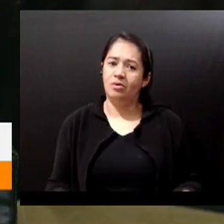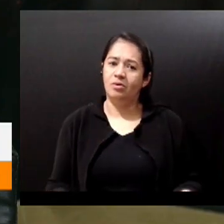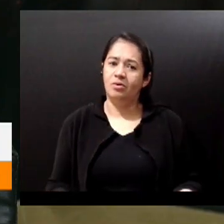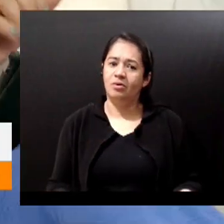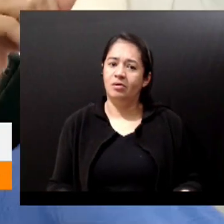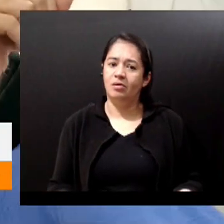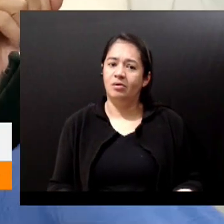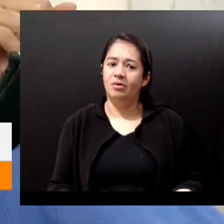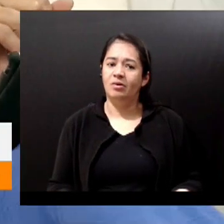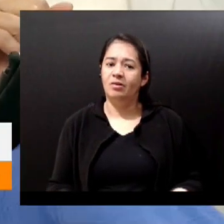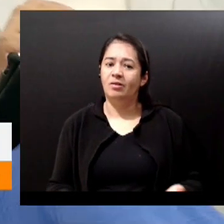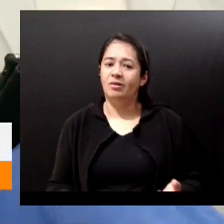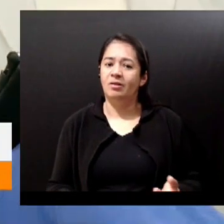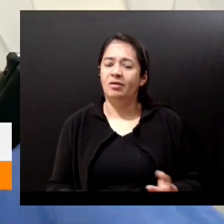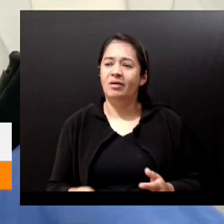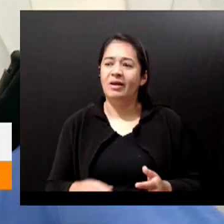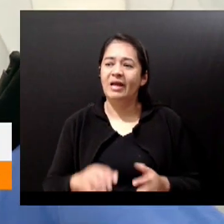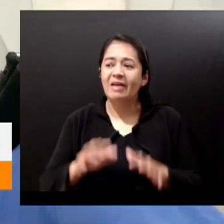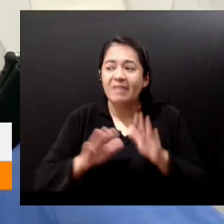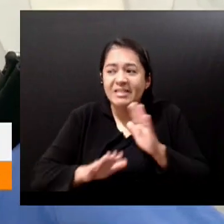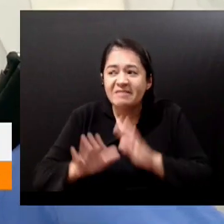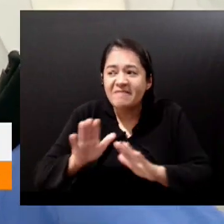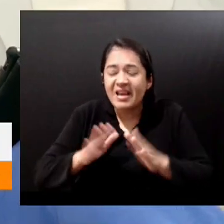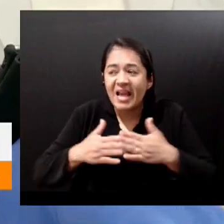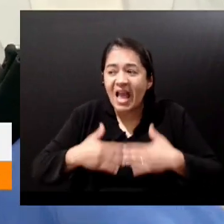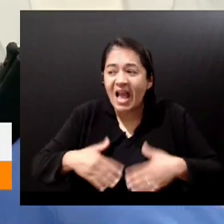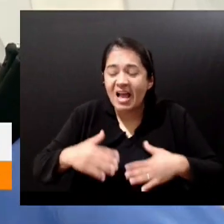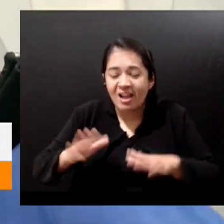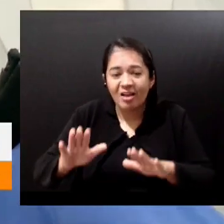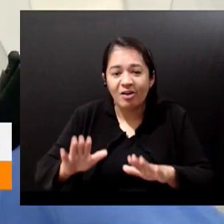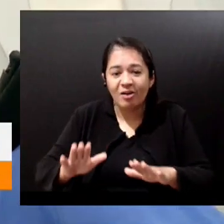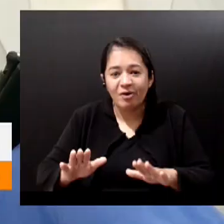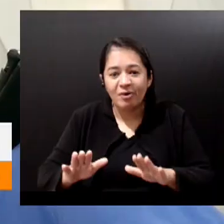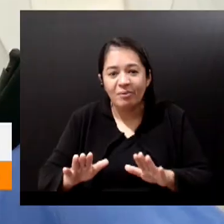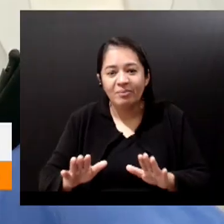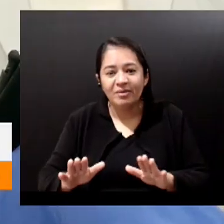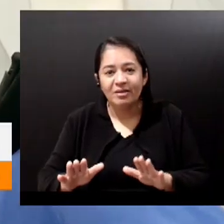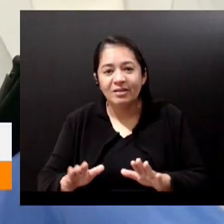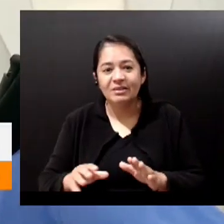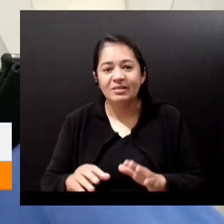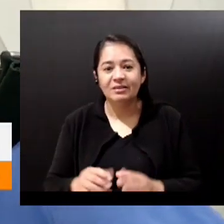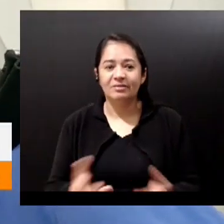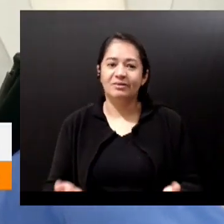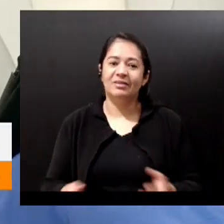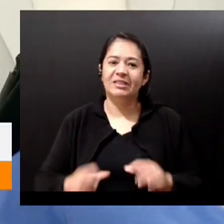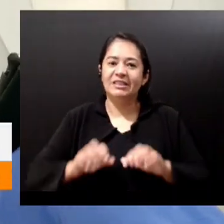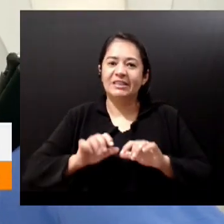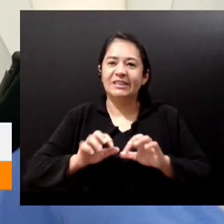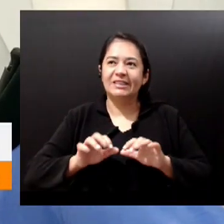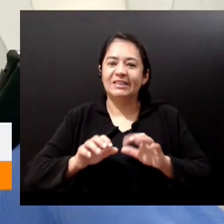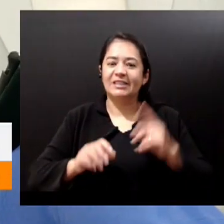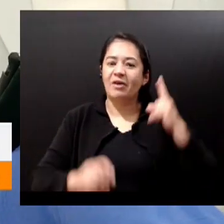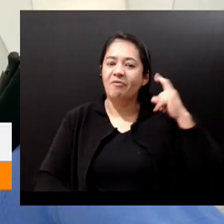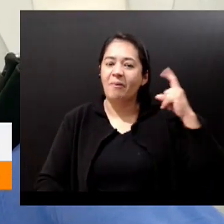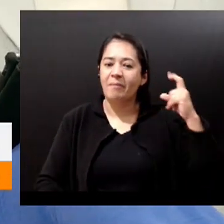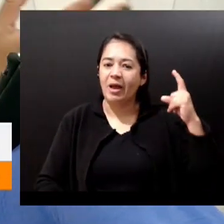leve aí no teclado, né? A unha, né? A unha. A unha é muito bom. Exato. Agora, veja bem, vou